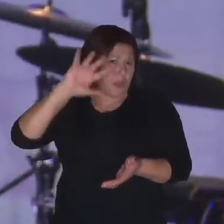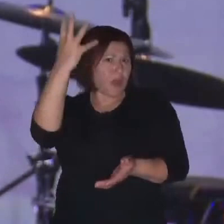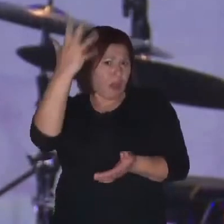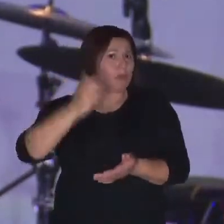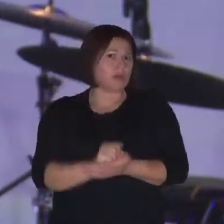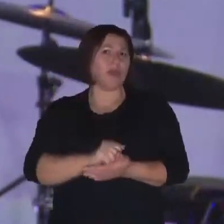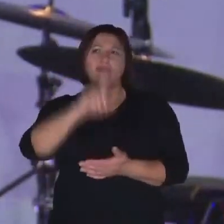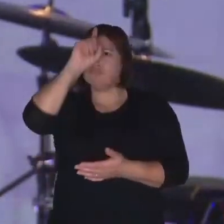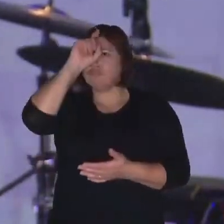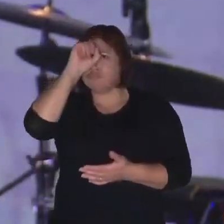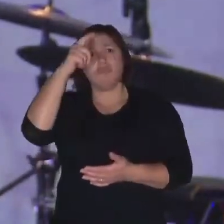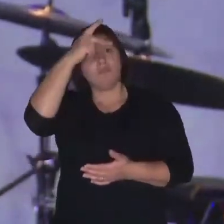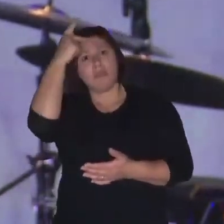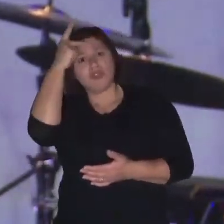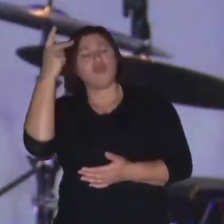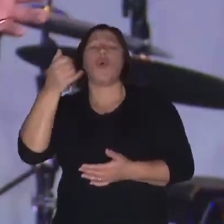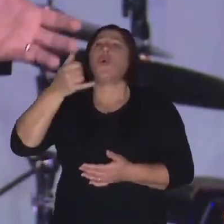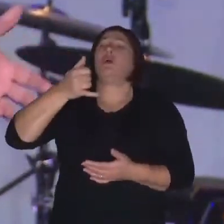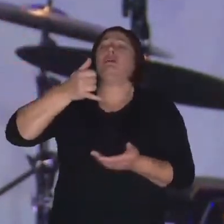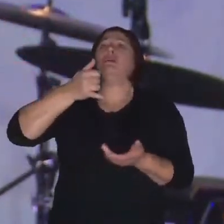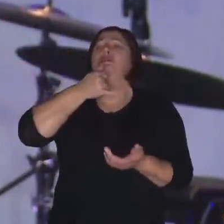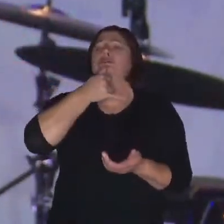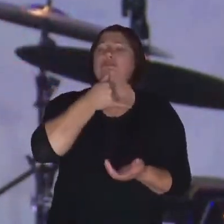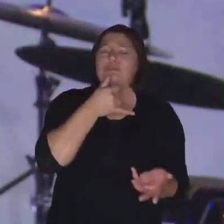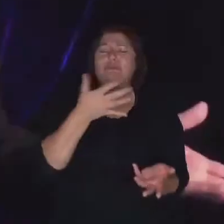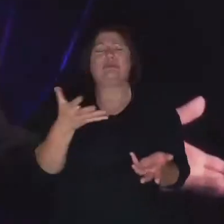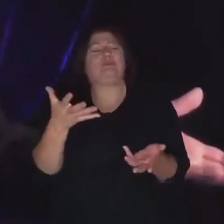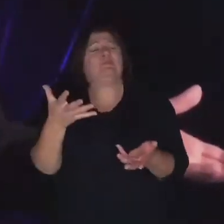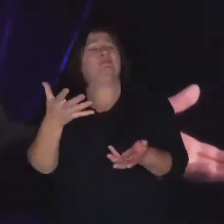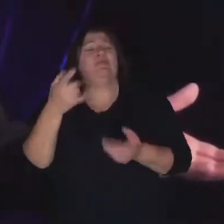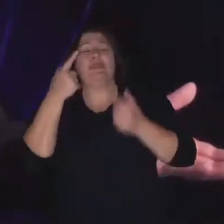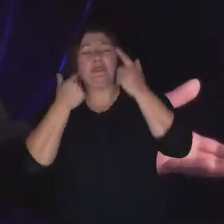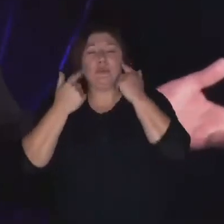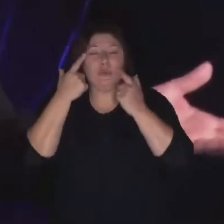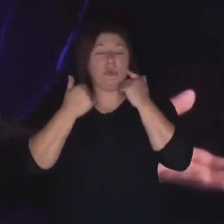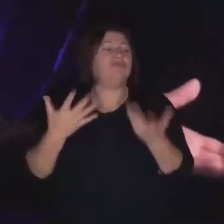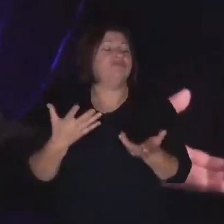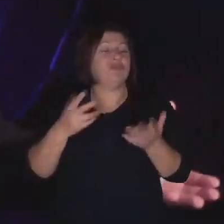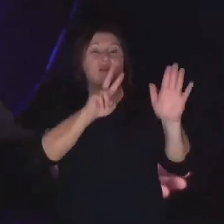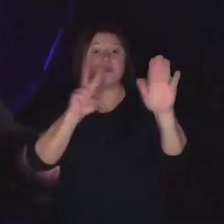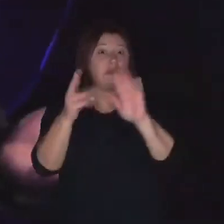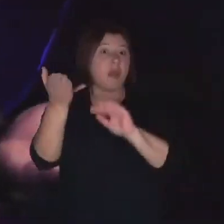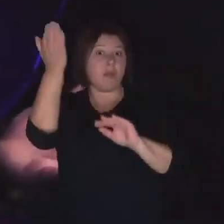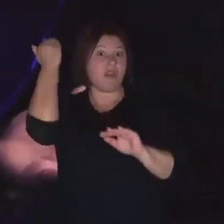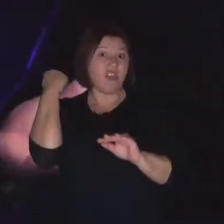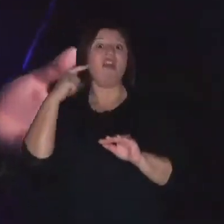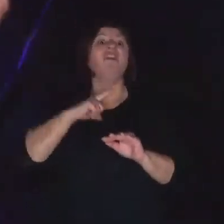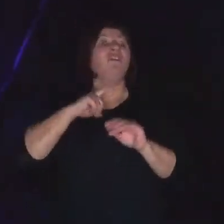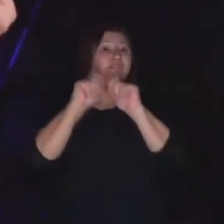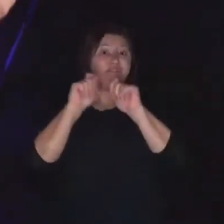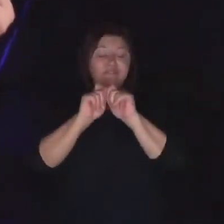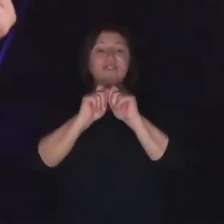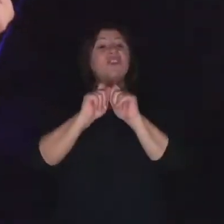Semana retrasada eu fiz um velório online de uma pessoa que foi assassinada. Fácil isso para mim? Já